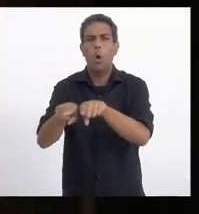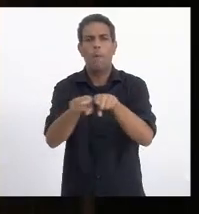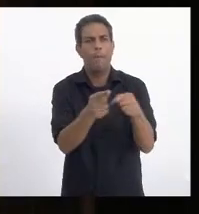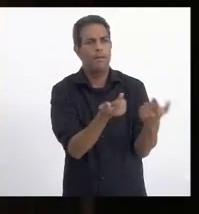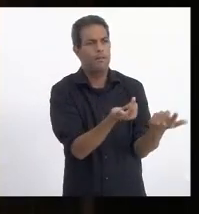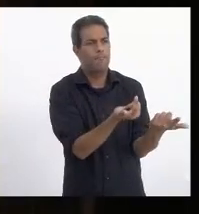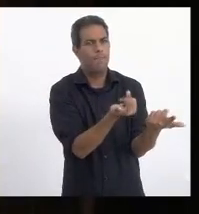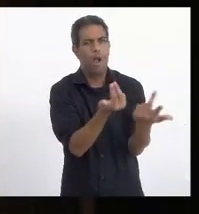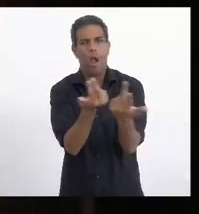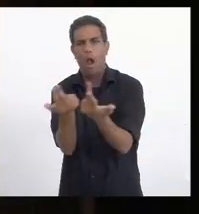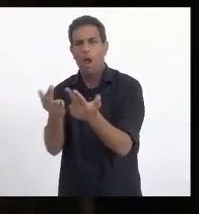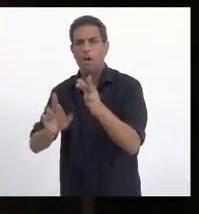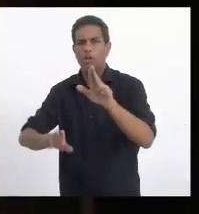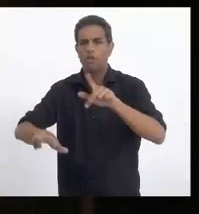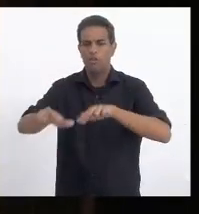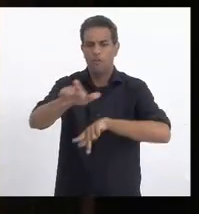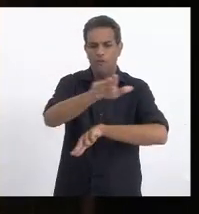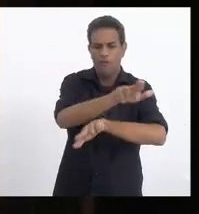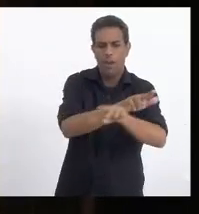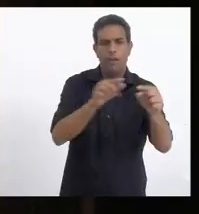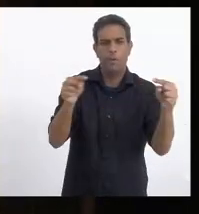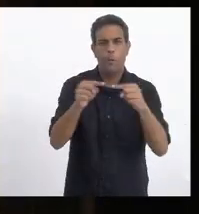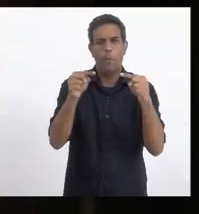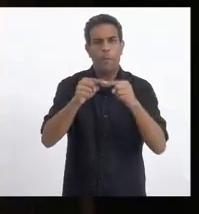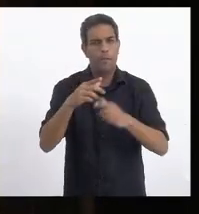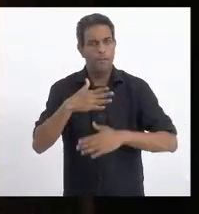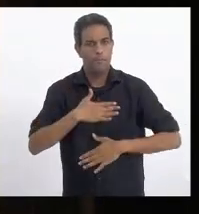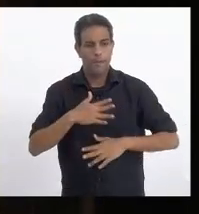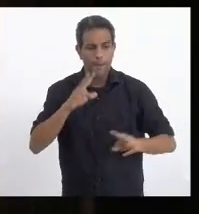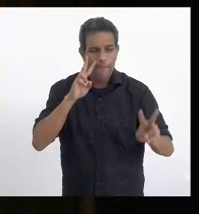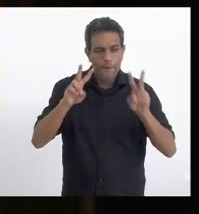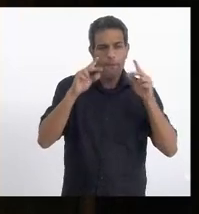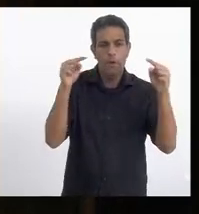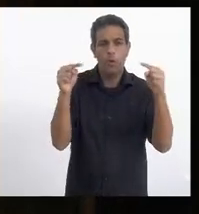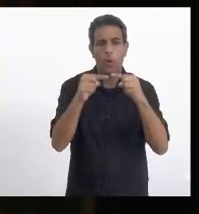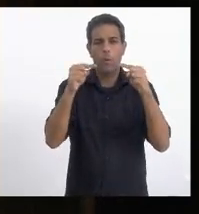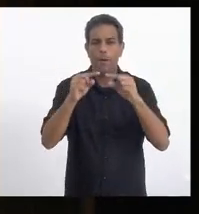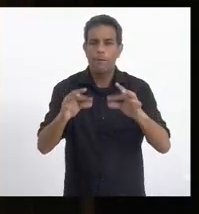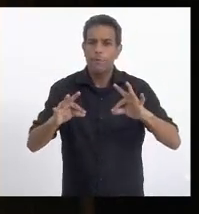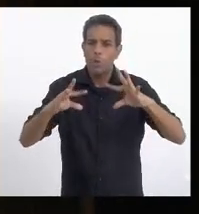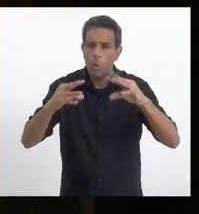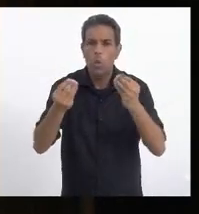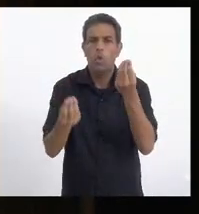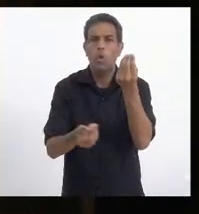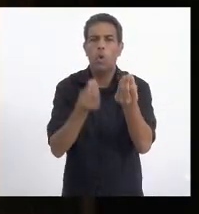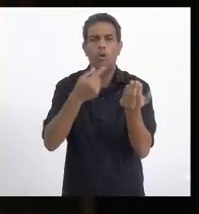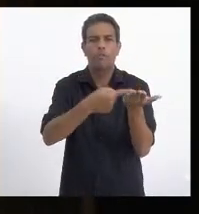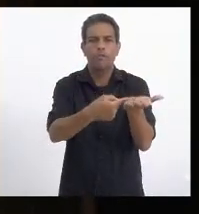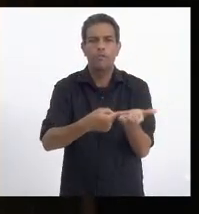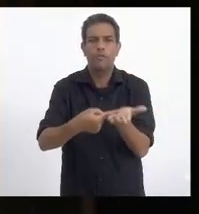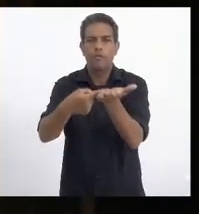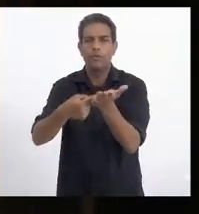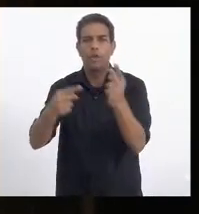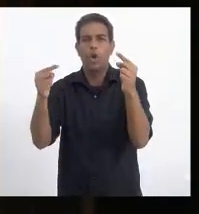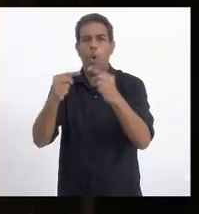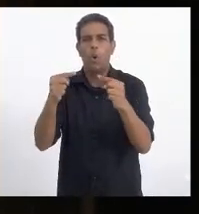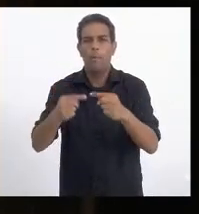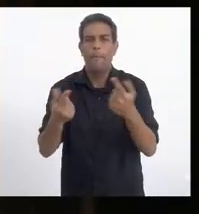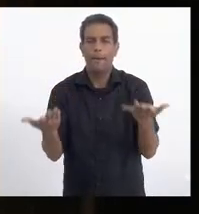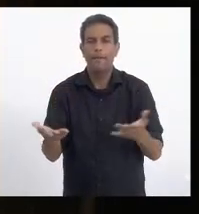né as diferenças já são feitas no meu entender as diferentes já são feitas de acordo com o soldo